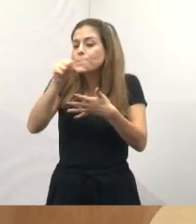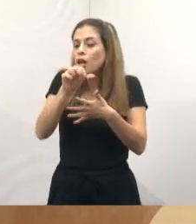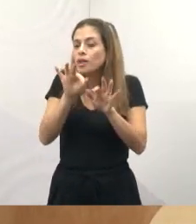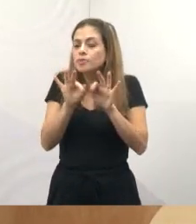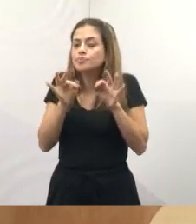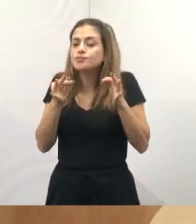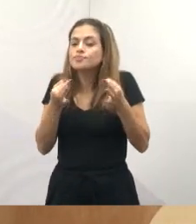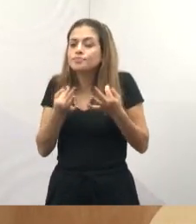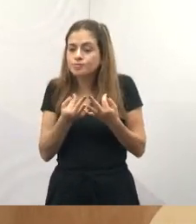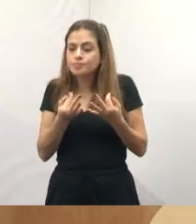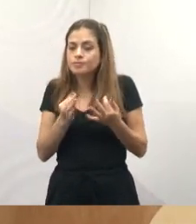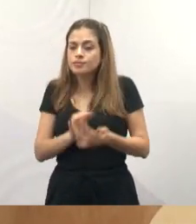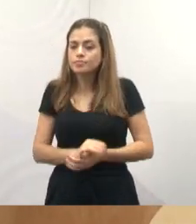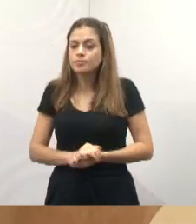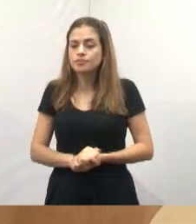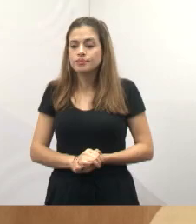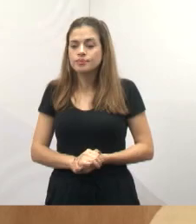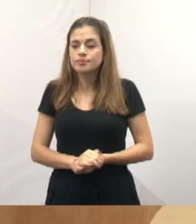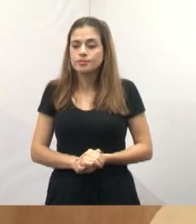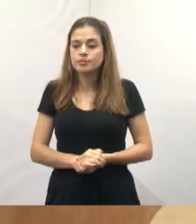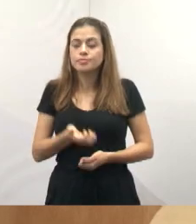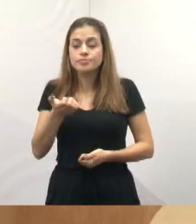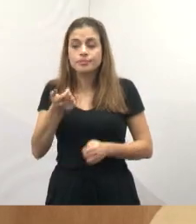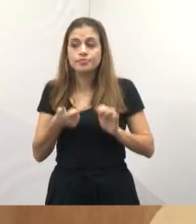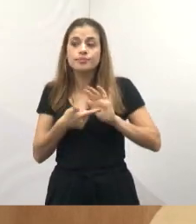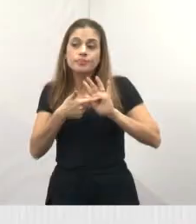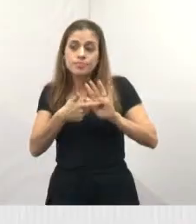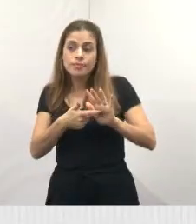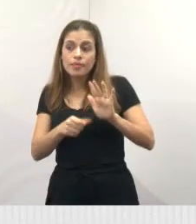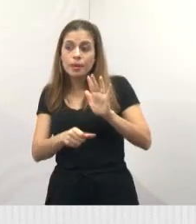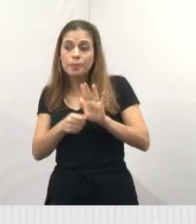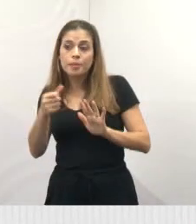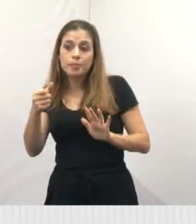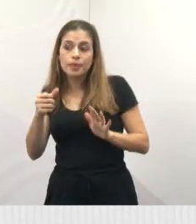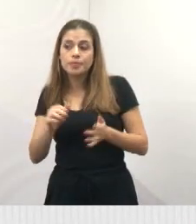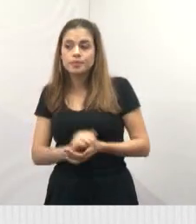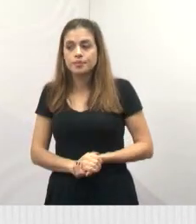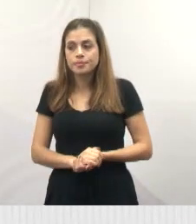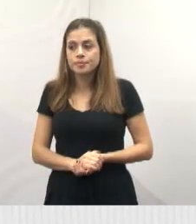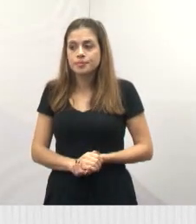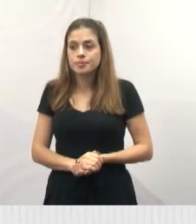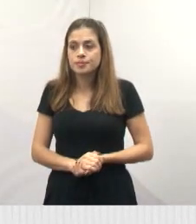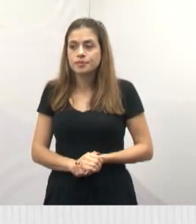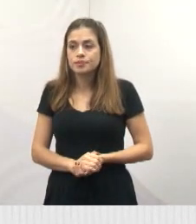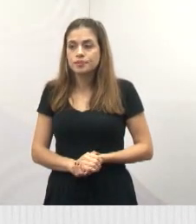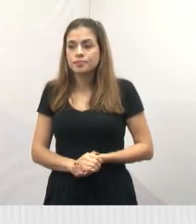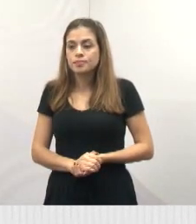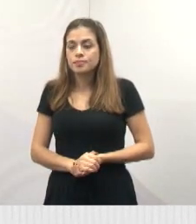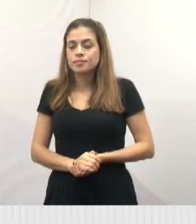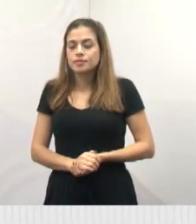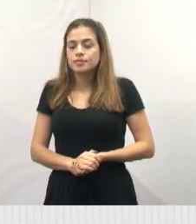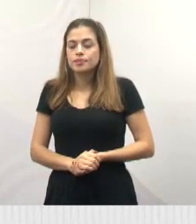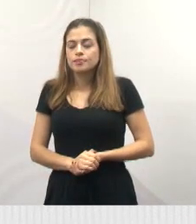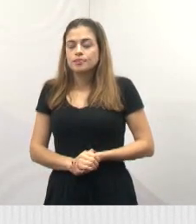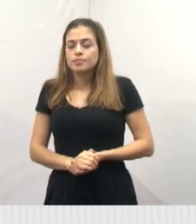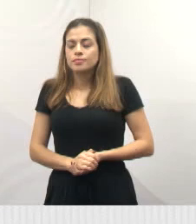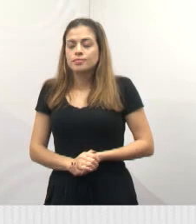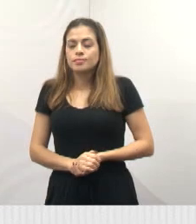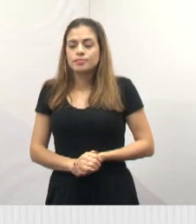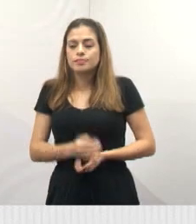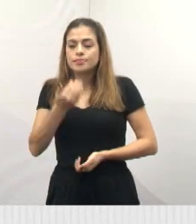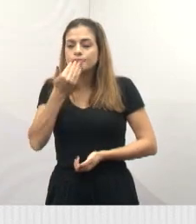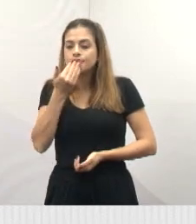famílias. Então, eu queria que colocasse o primeiro slide, por gentileza. Então, um